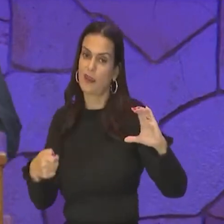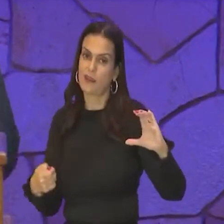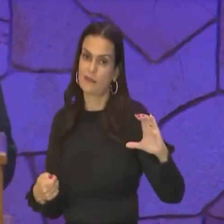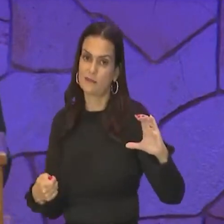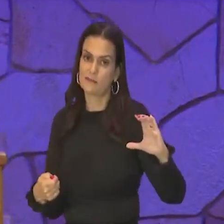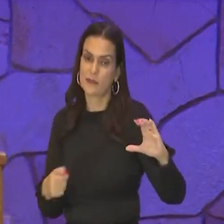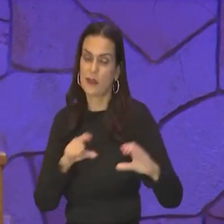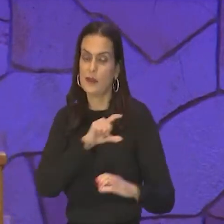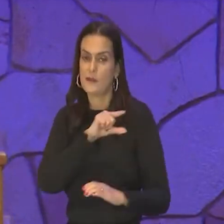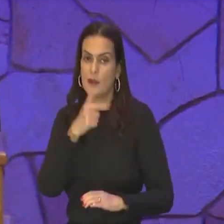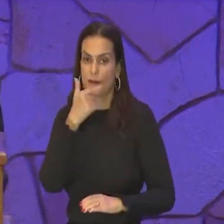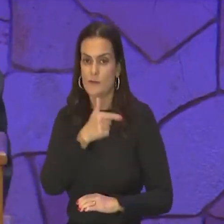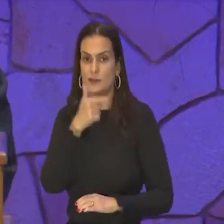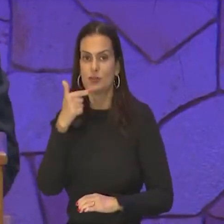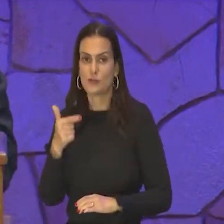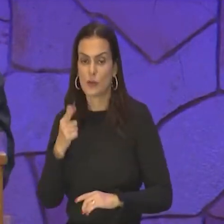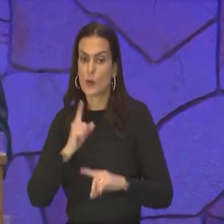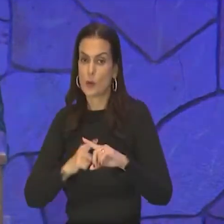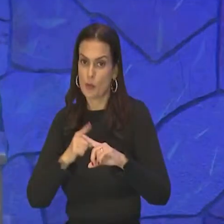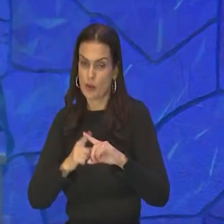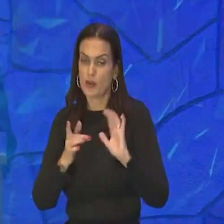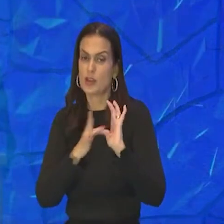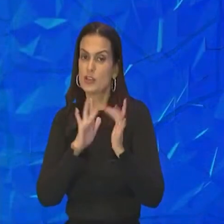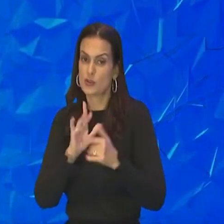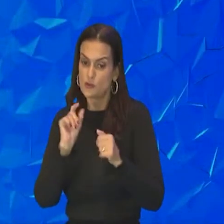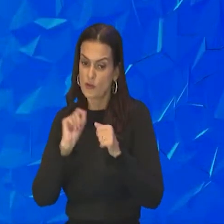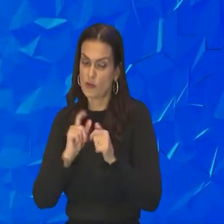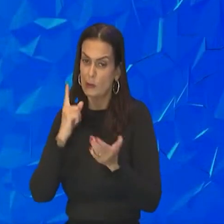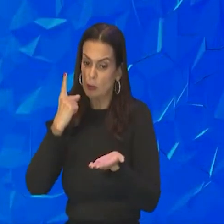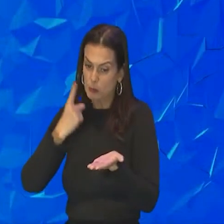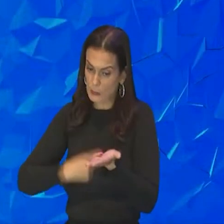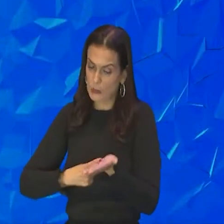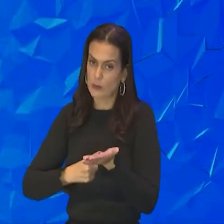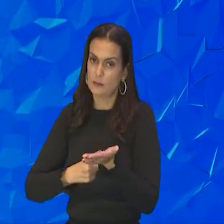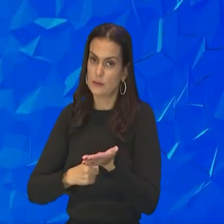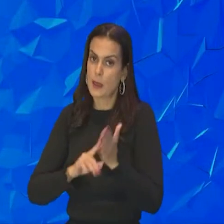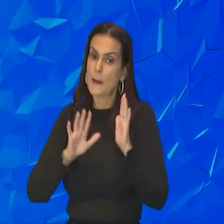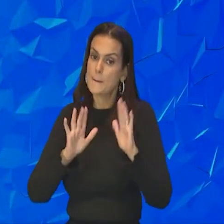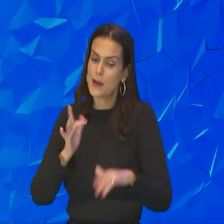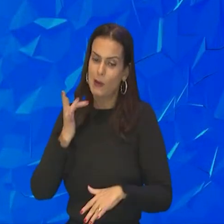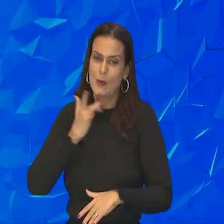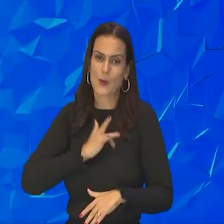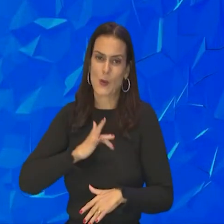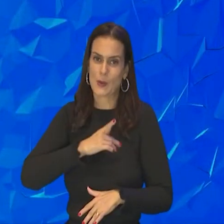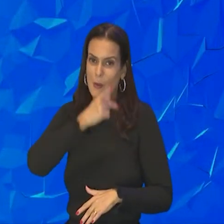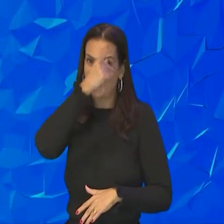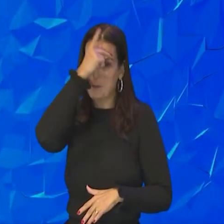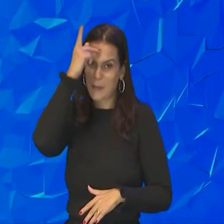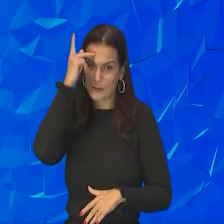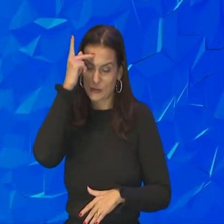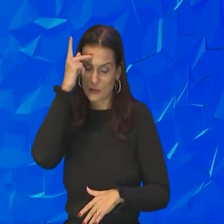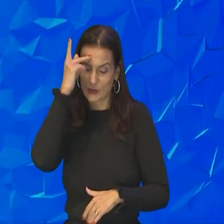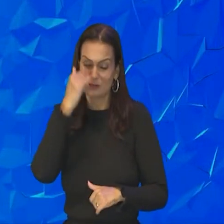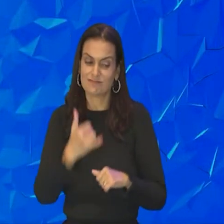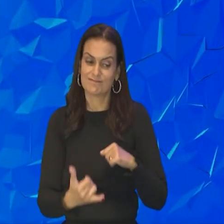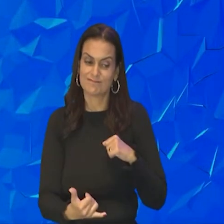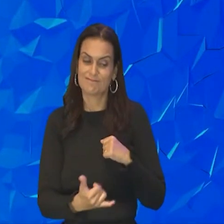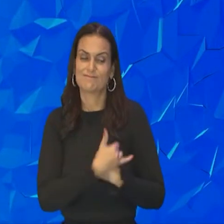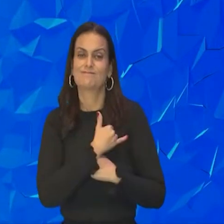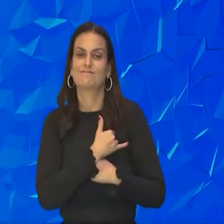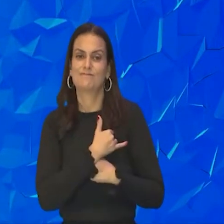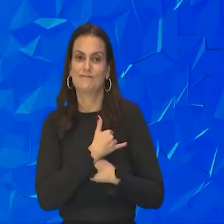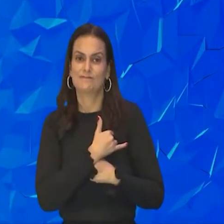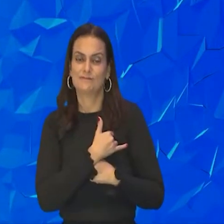22, porque o Filho do Homem, na verdade, vai segundo o que está determinado, mas ai daquele por intermédio de quem ele está